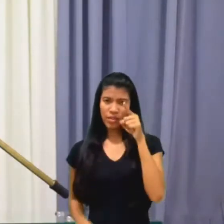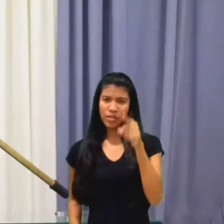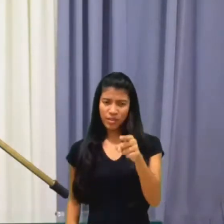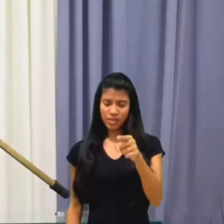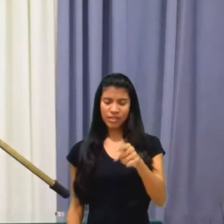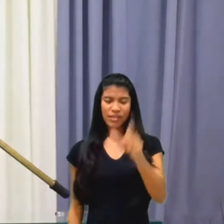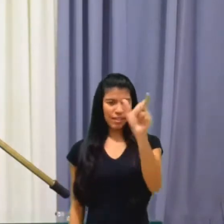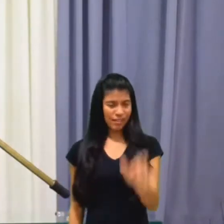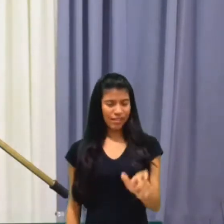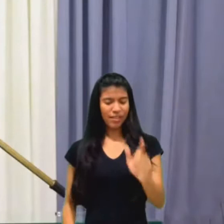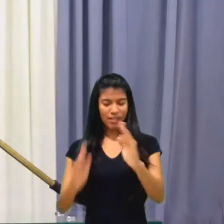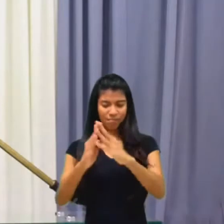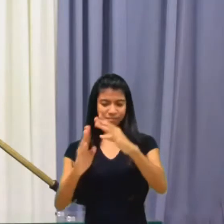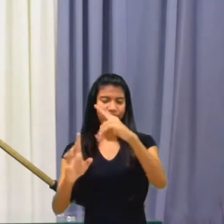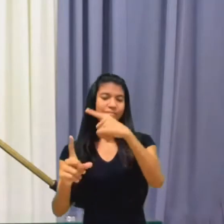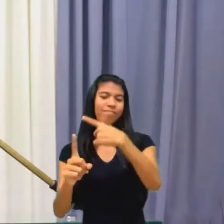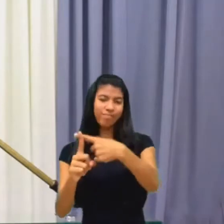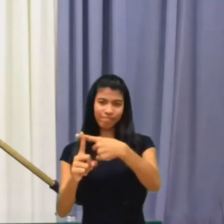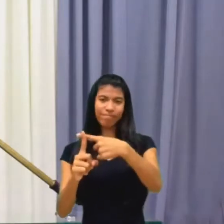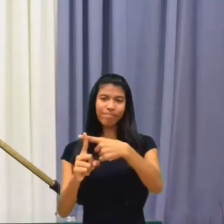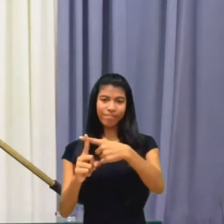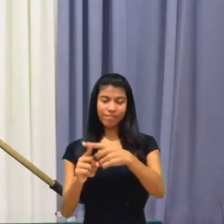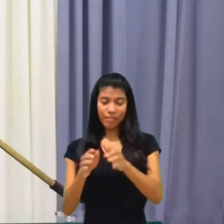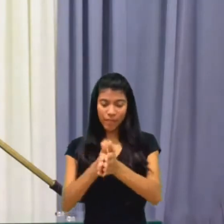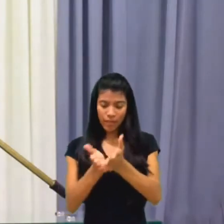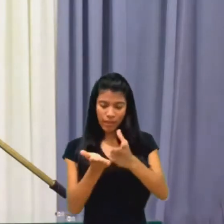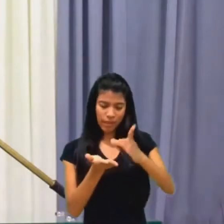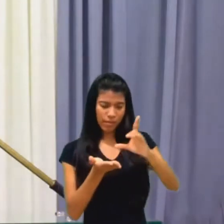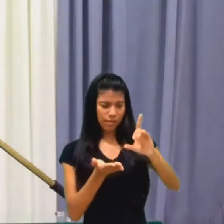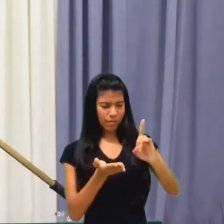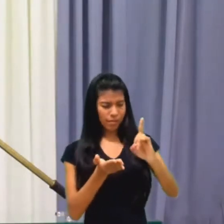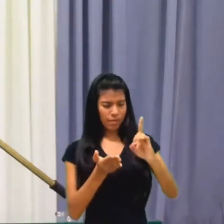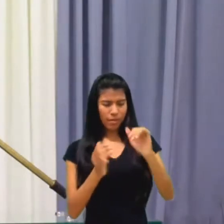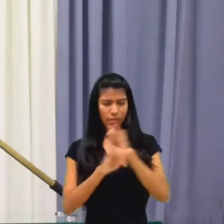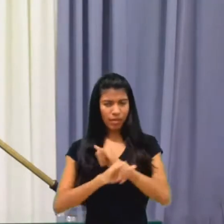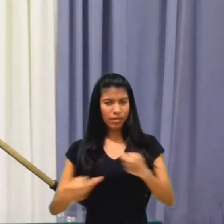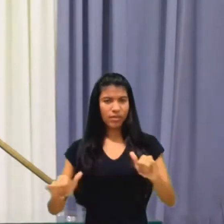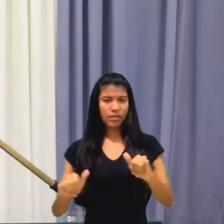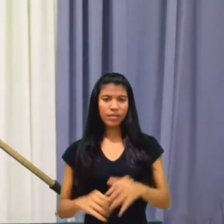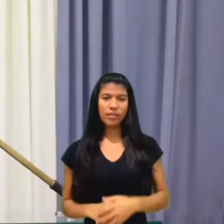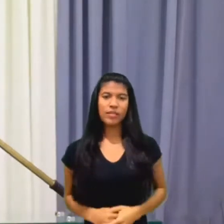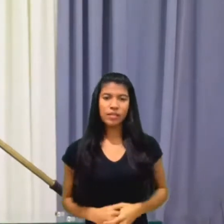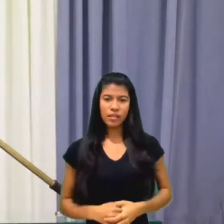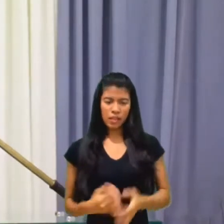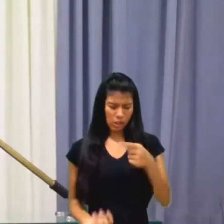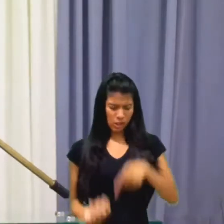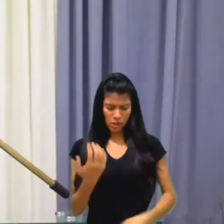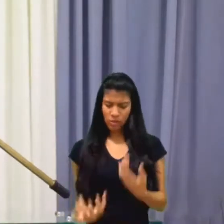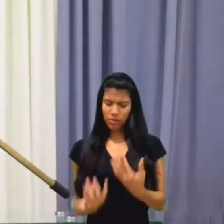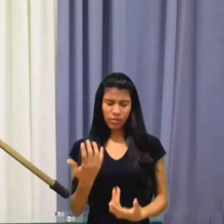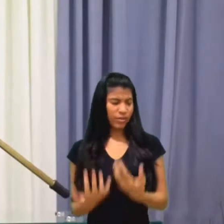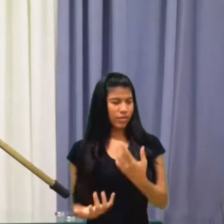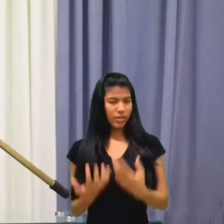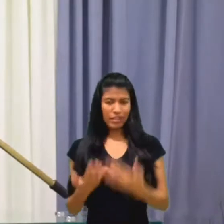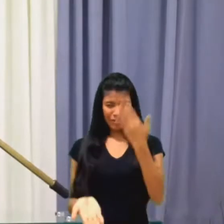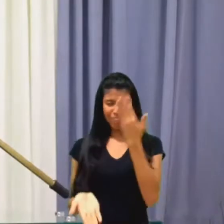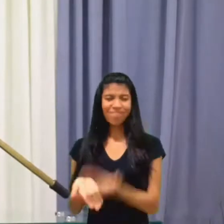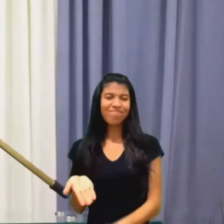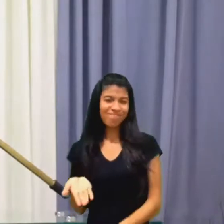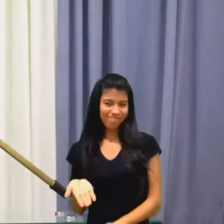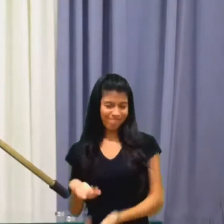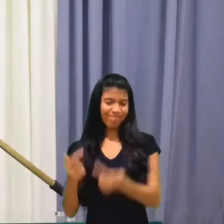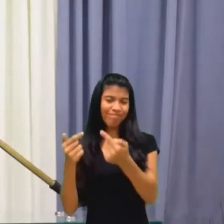é igreja. E a Bíblia Sagrada diz que as portas do inferno não